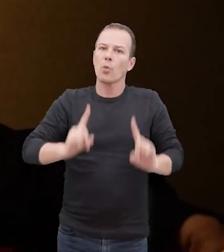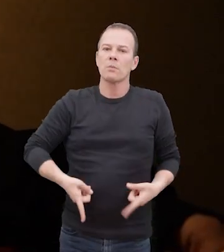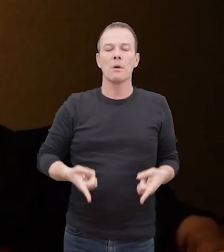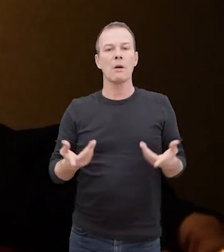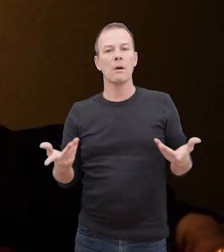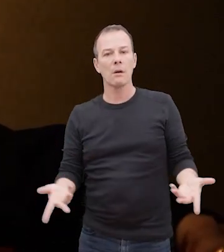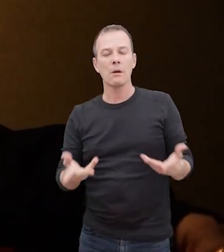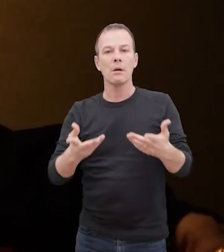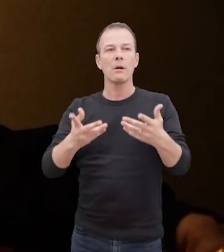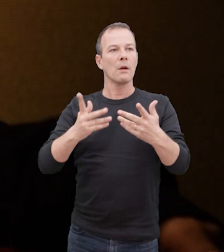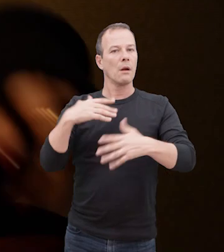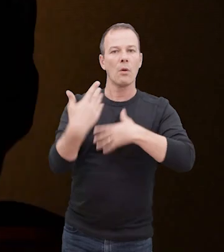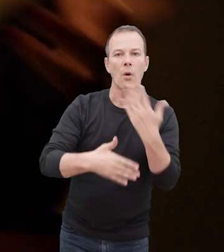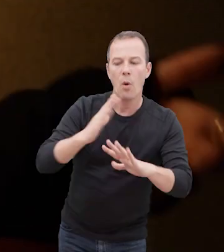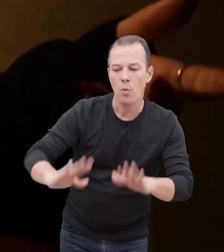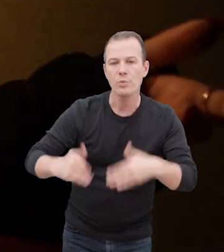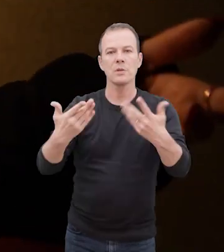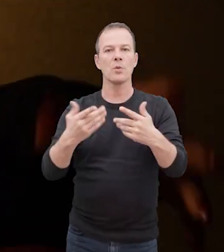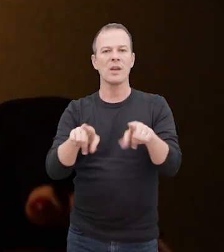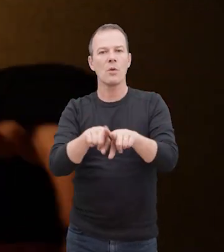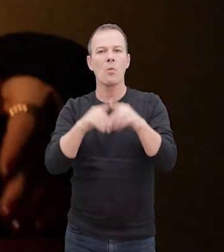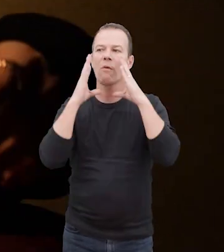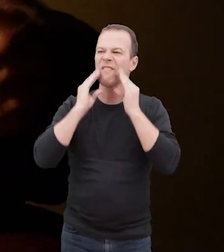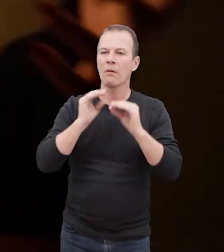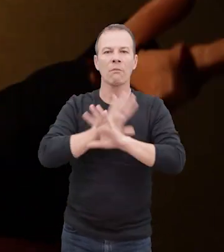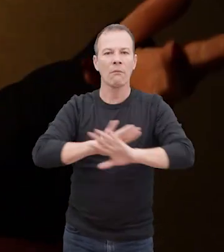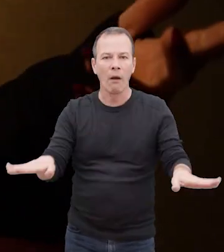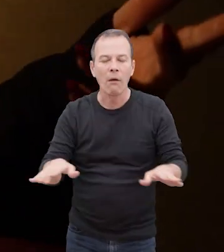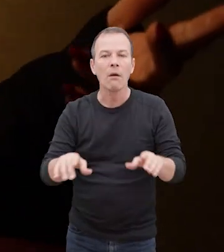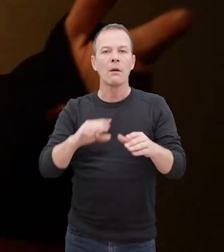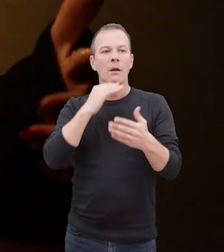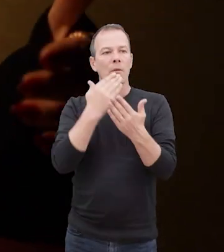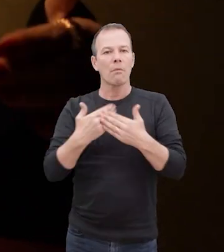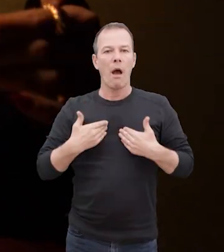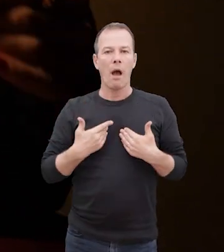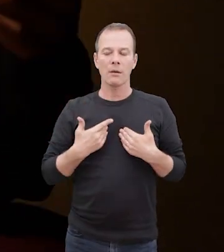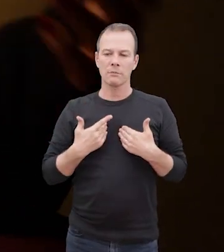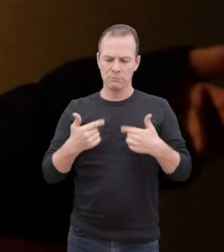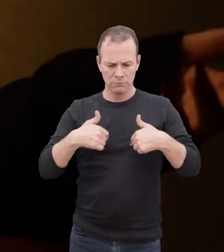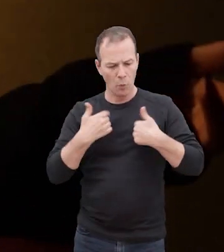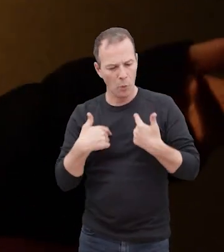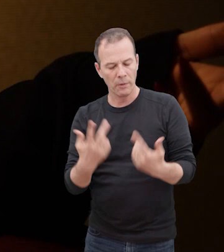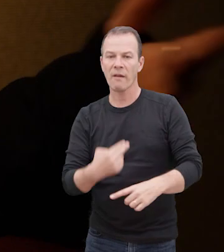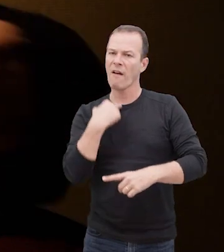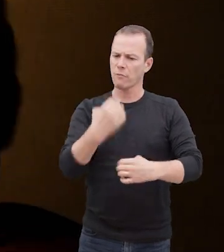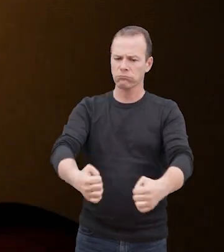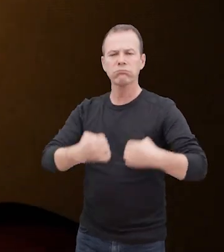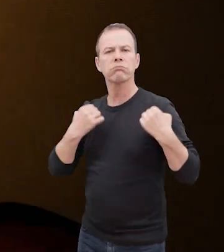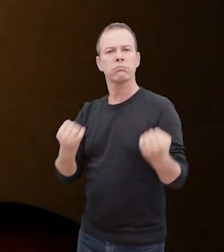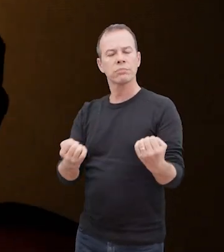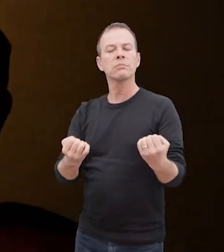aonde eu comecei a dar os primeiros passos e a perder a vergonha e a permitir-me a abrir a voz e